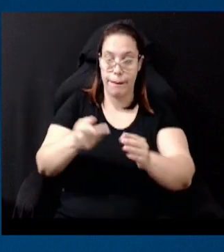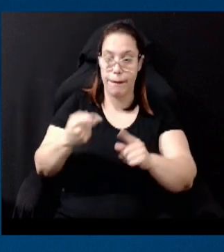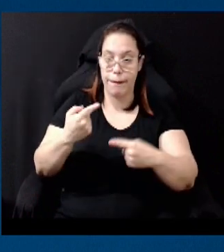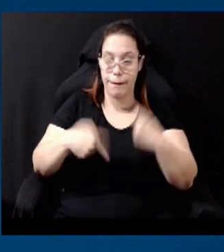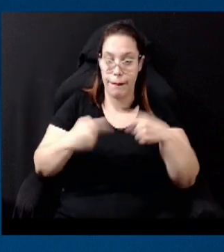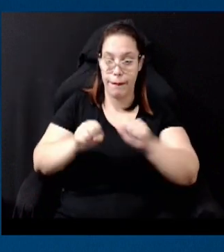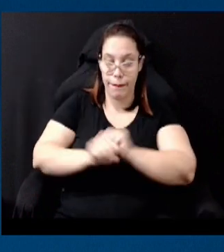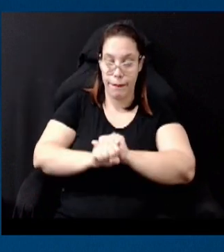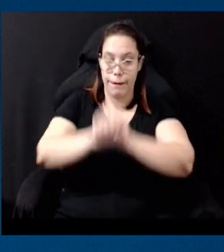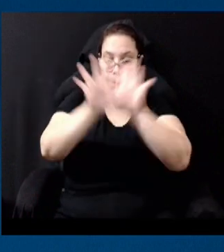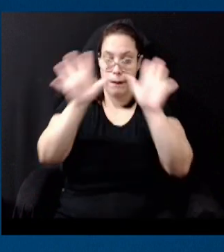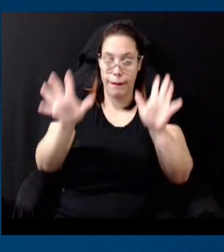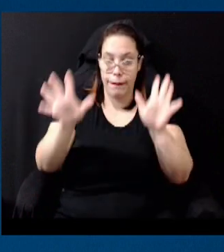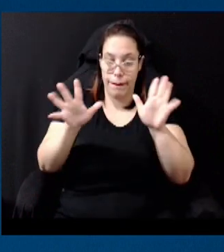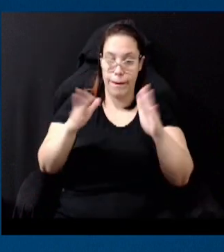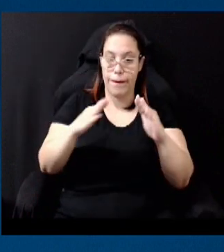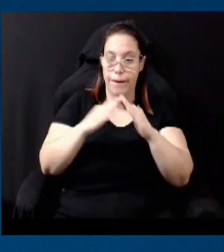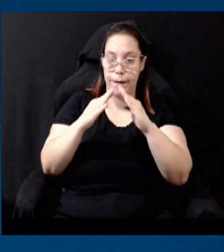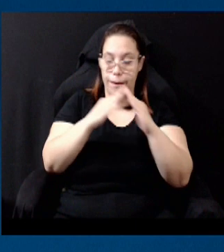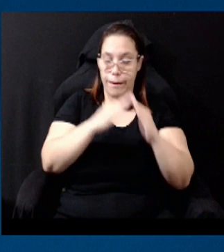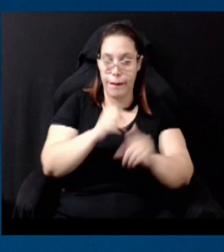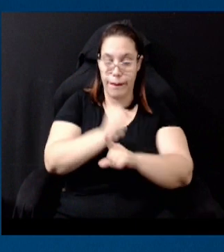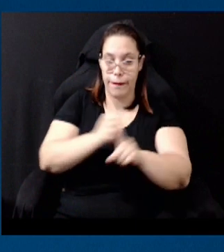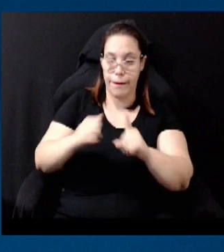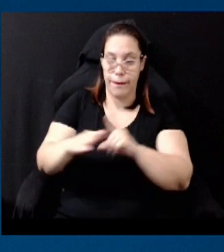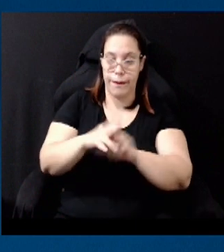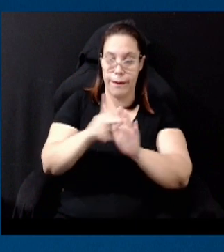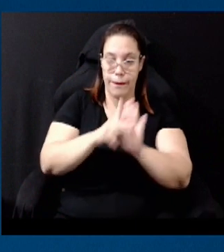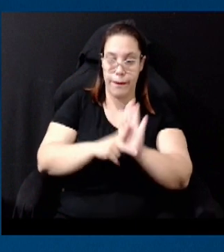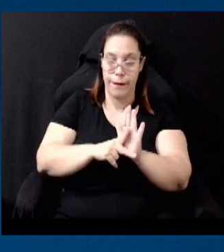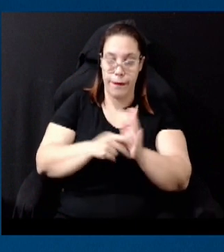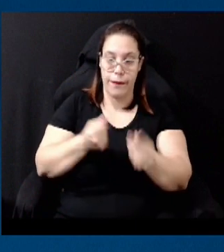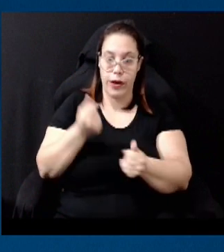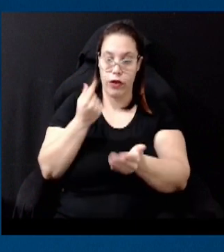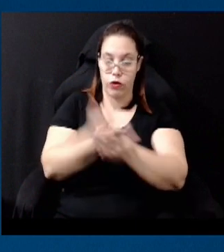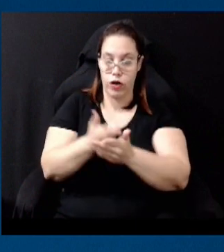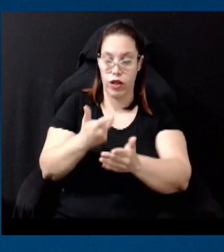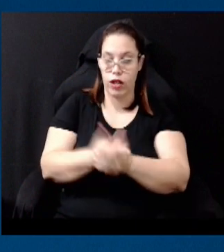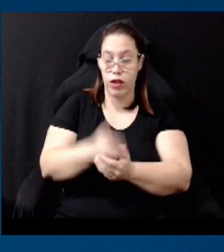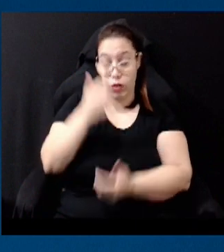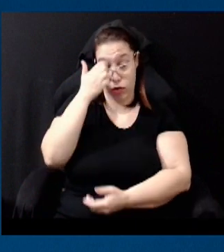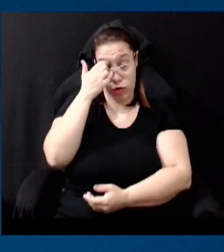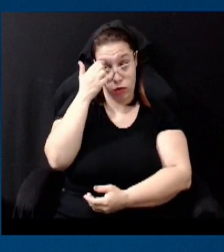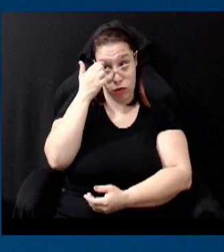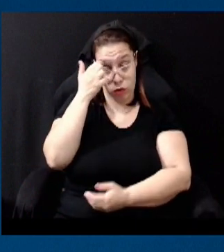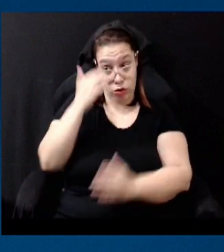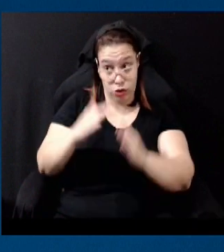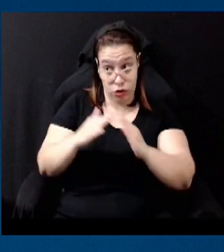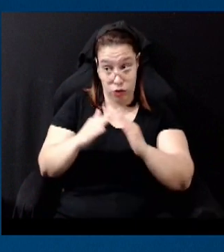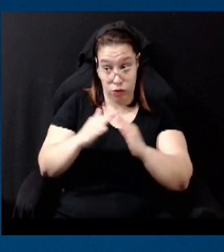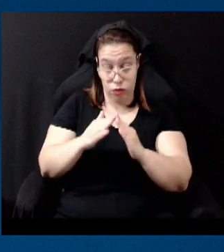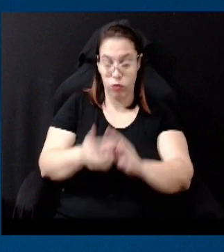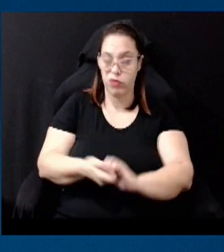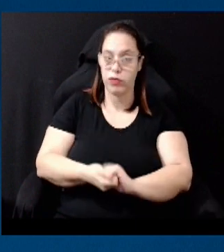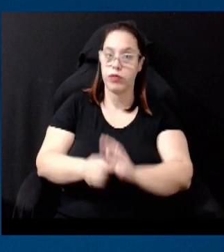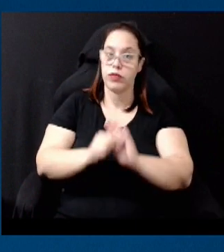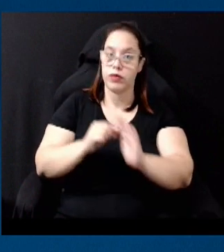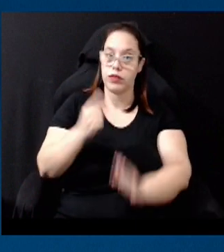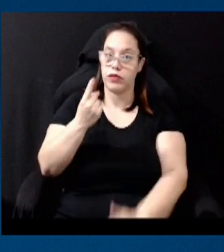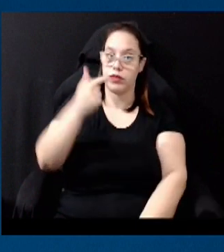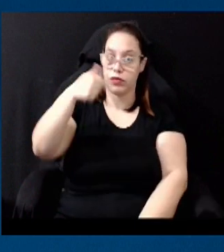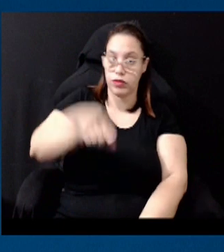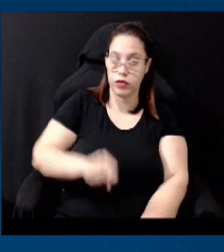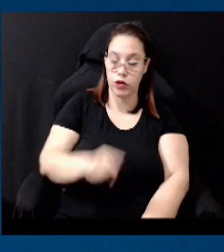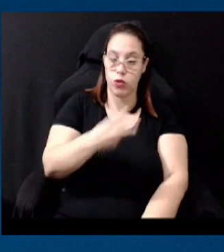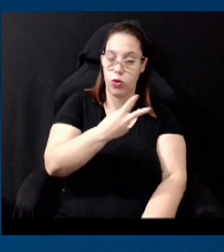da habitação popular e do programa Auxílio Moradia do município de Campinas. E o item 17.2 é